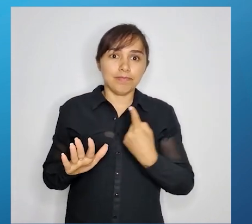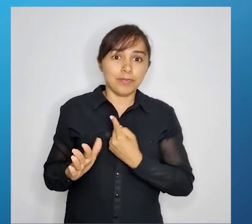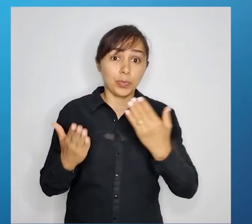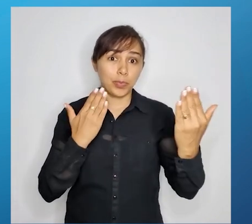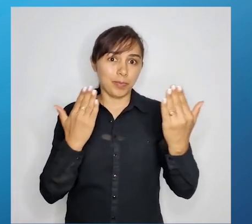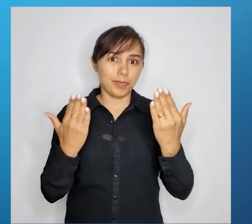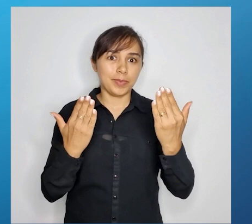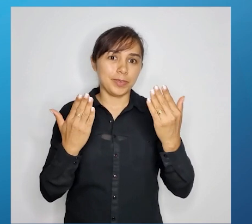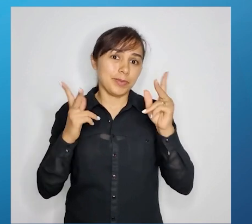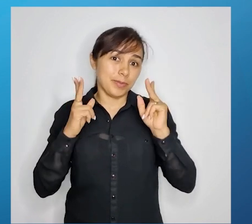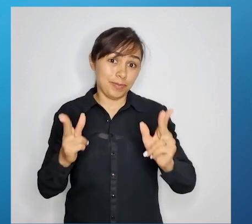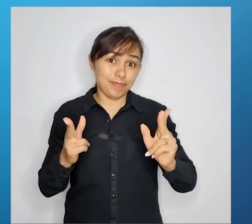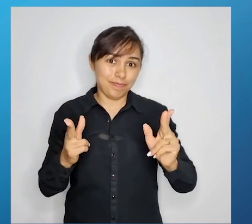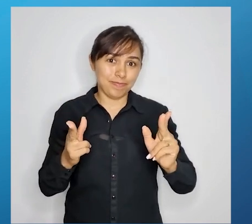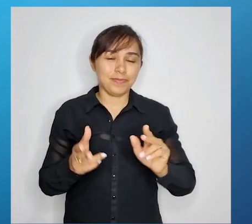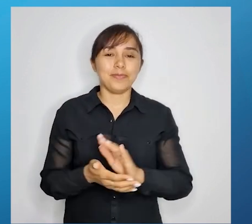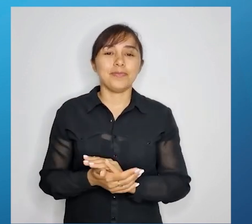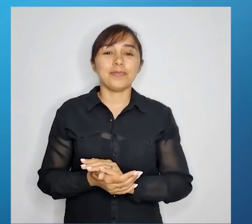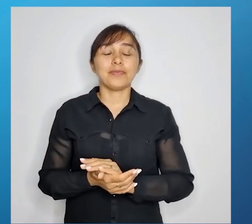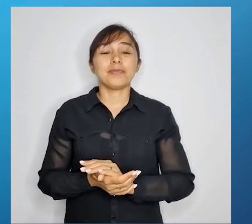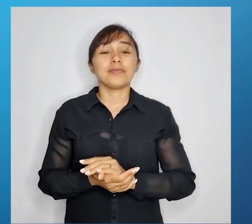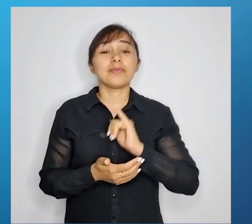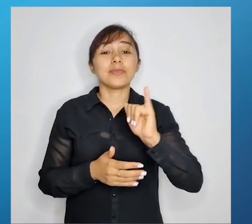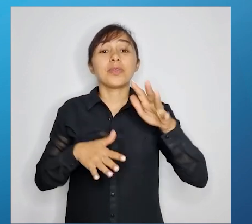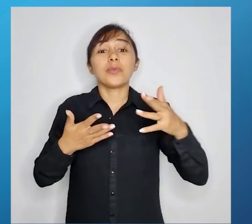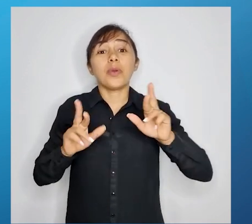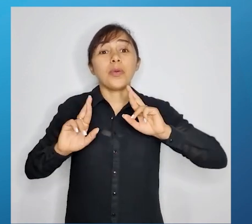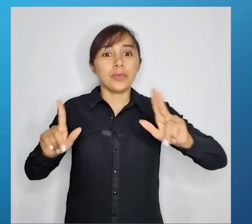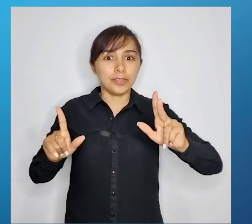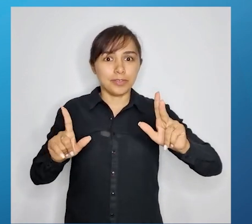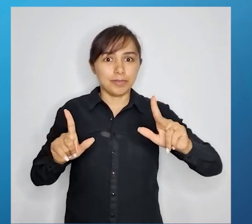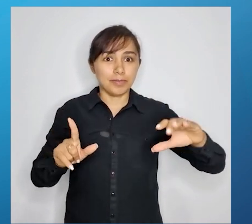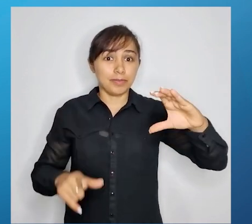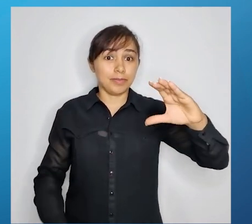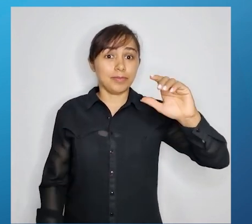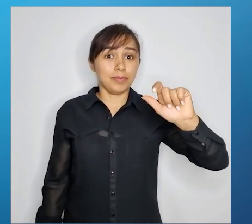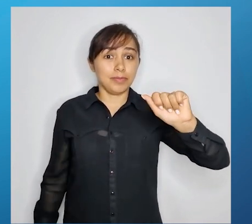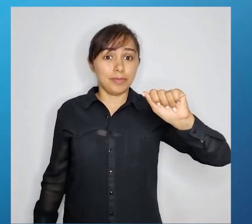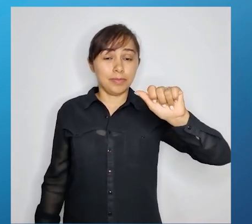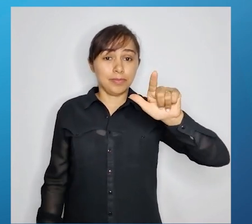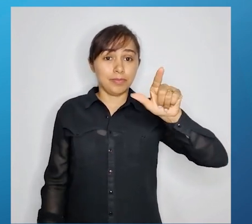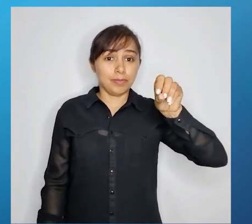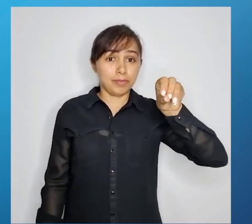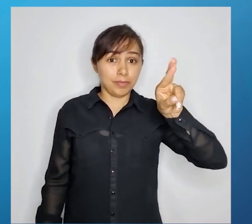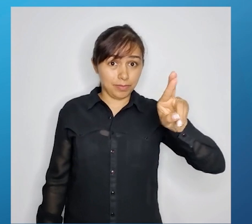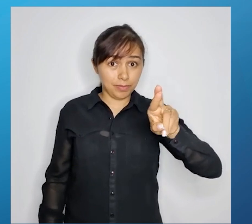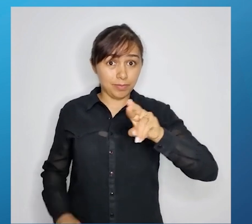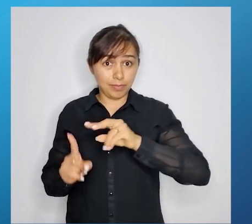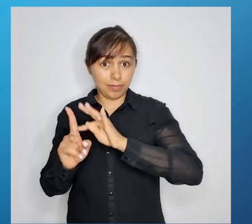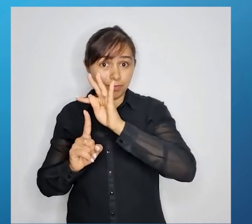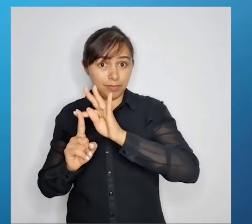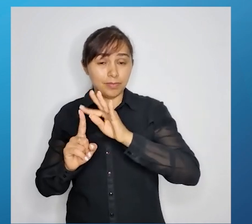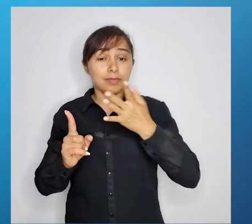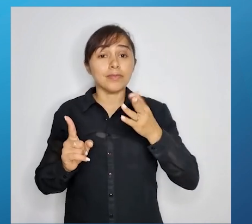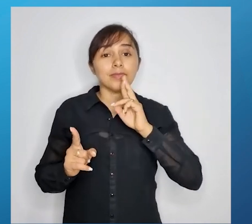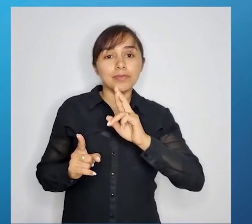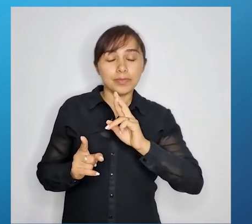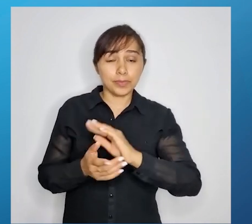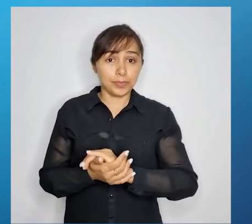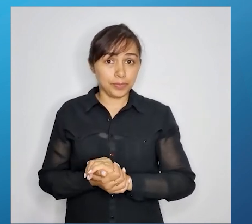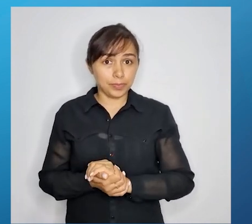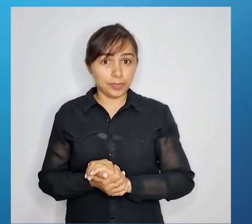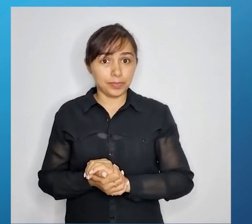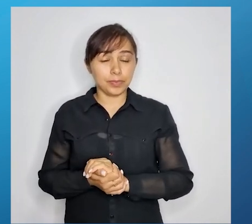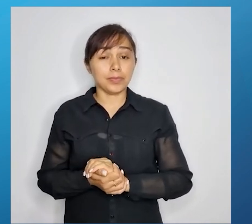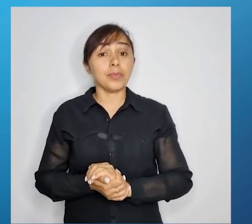mesma coisa. Descreva a diferença entre esses 2 termos. Nossa resposta: o calor